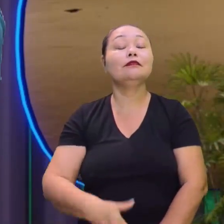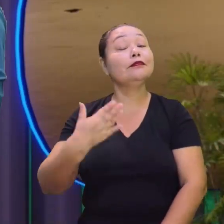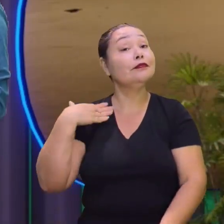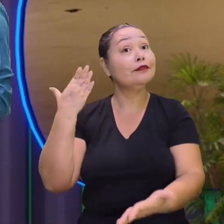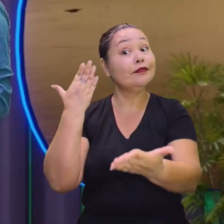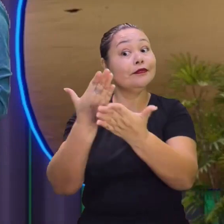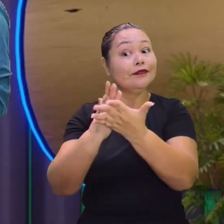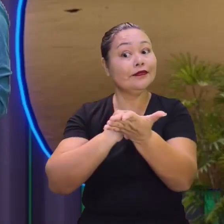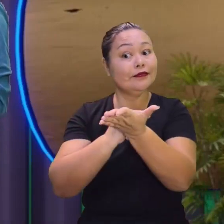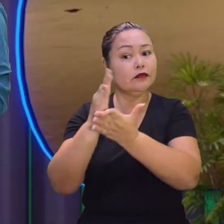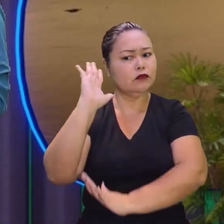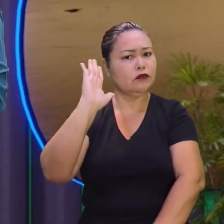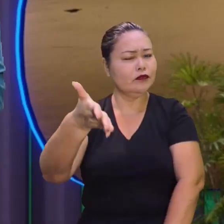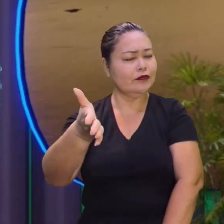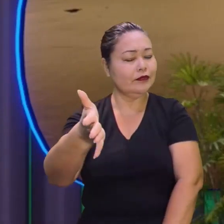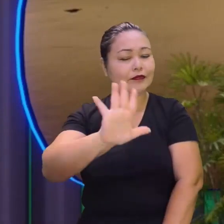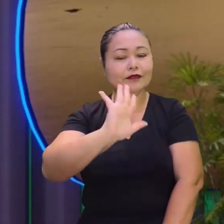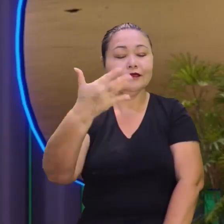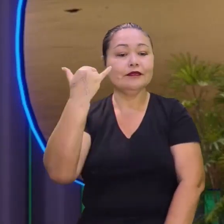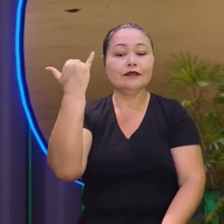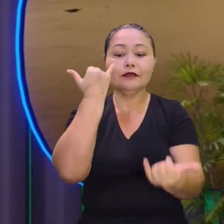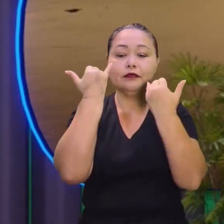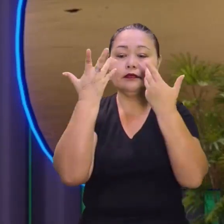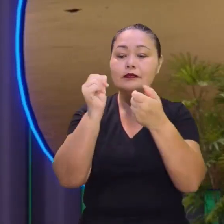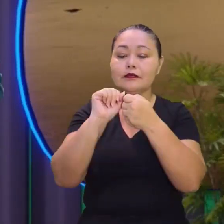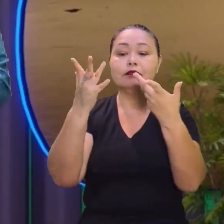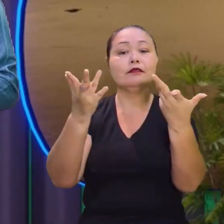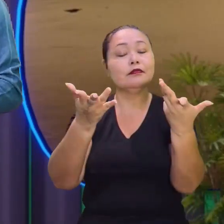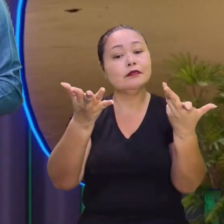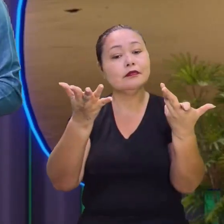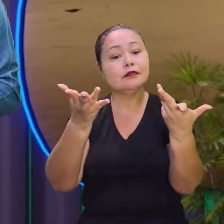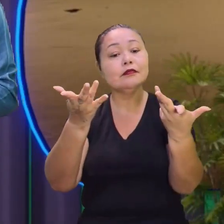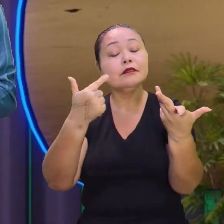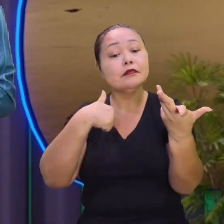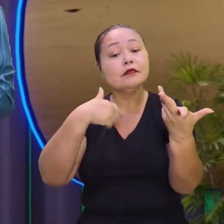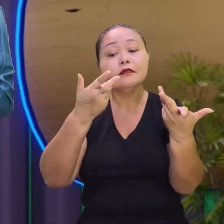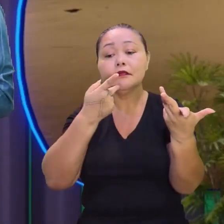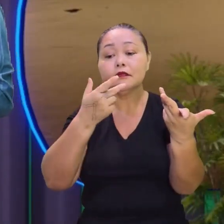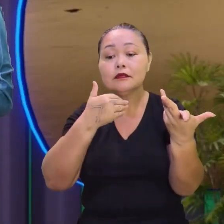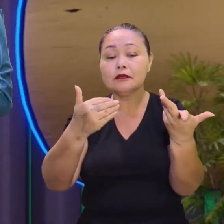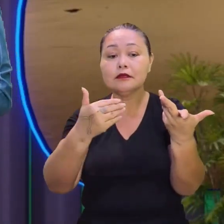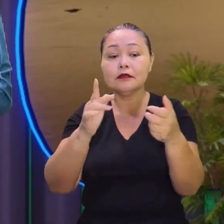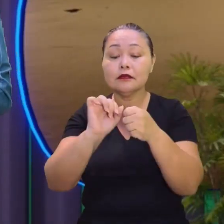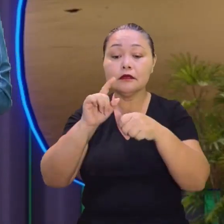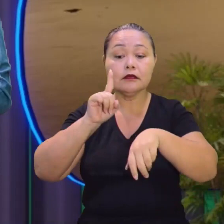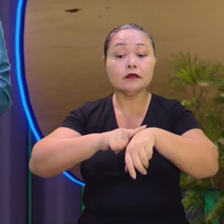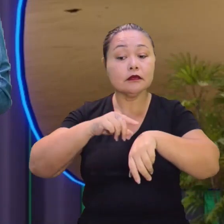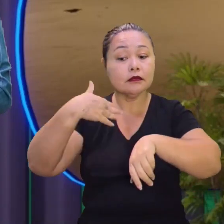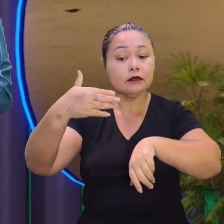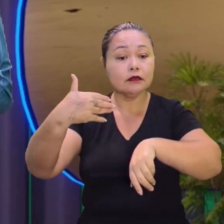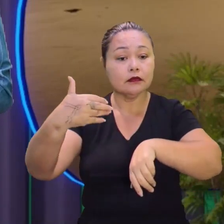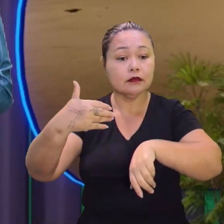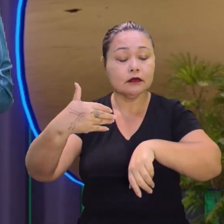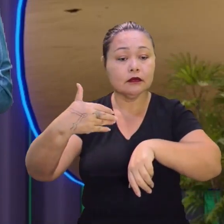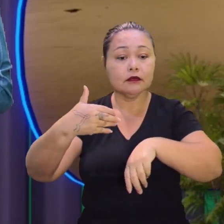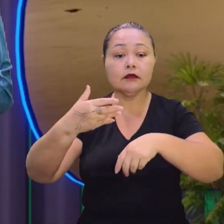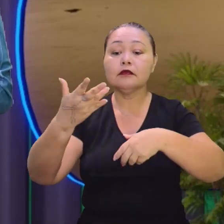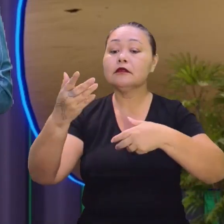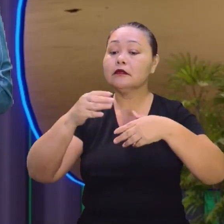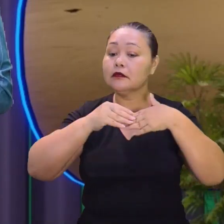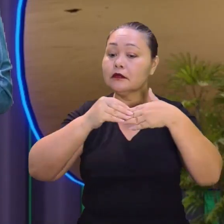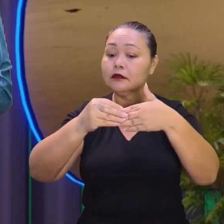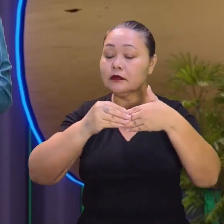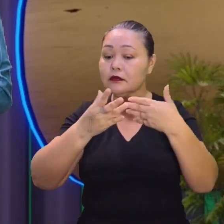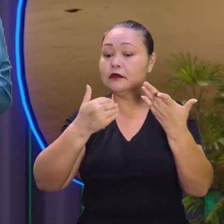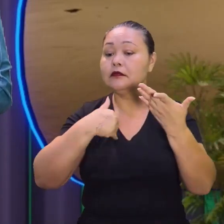aula já começou? Começou na hora, são informações preciosas. E como a gente vai começar a falar já sobre o